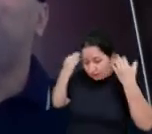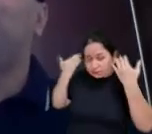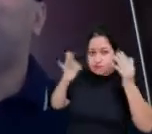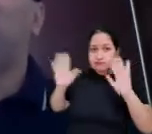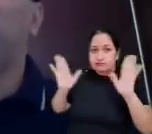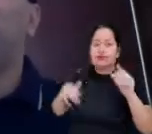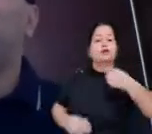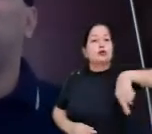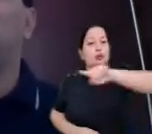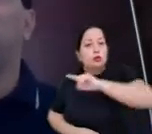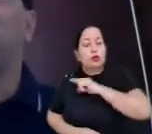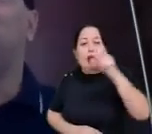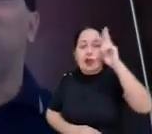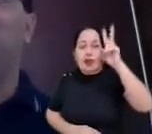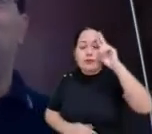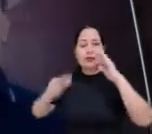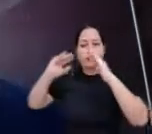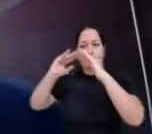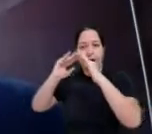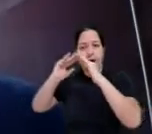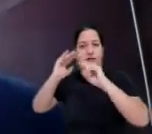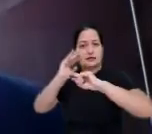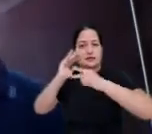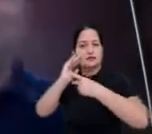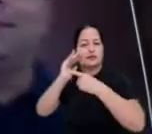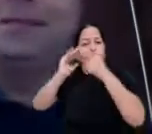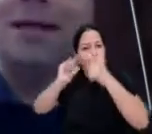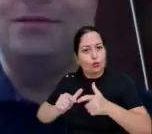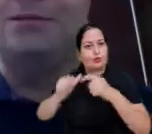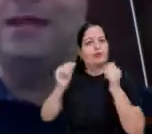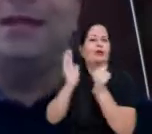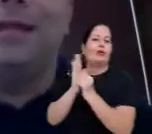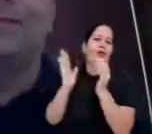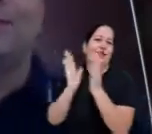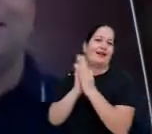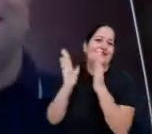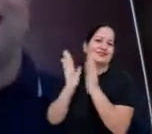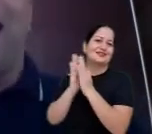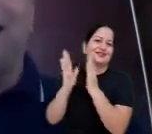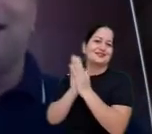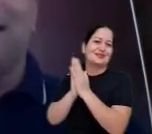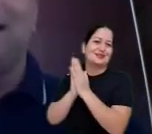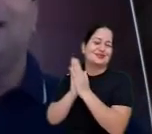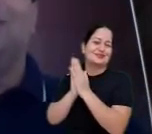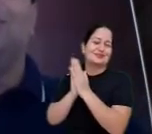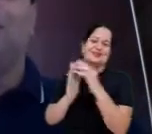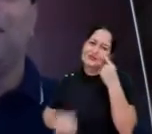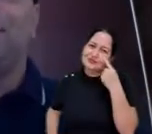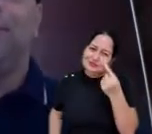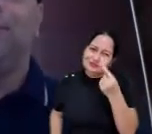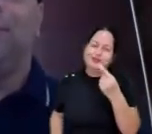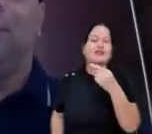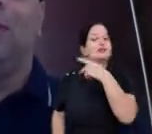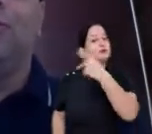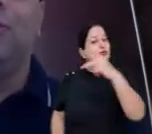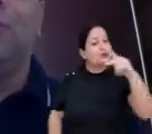bem fechar as portas de nossas igrejas. Stewart se lembrava da necessidade da igreja ser casa de